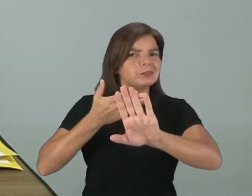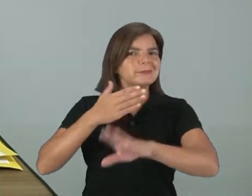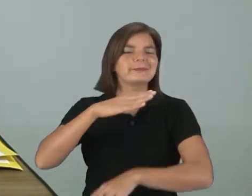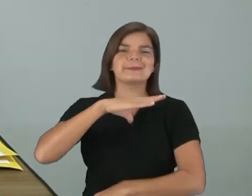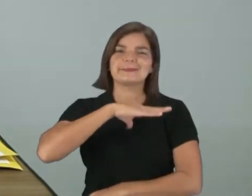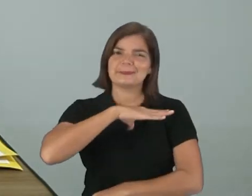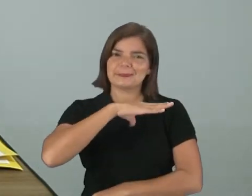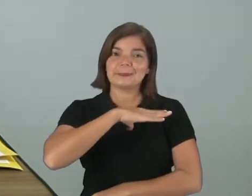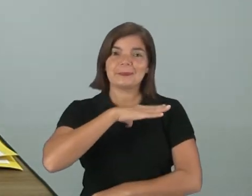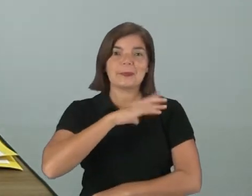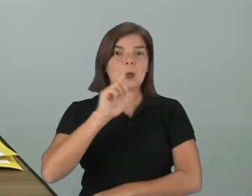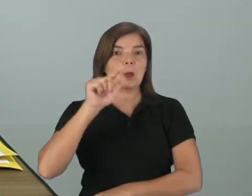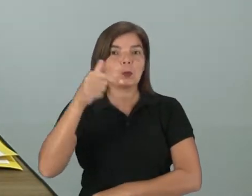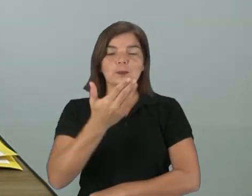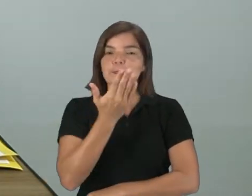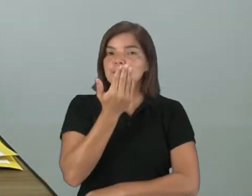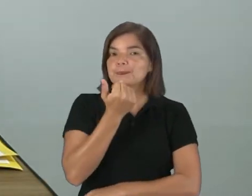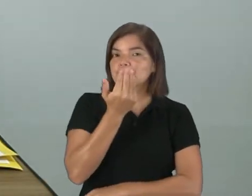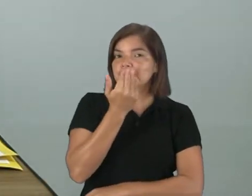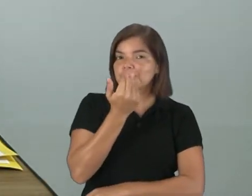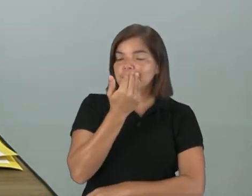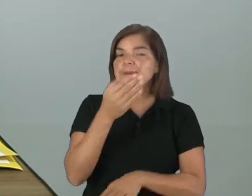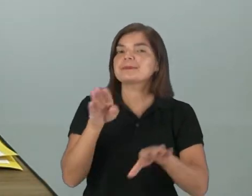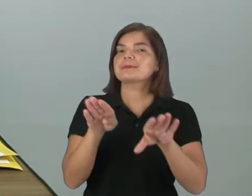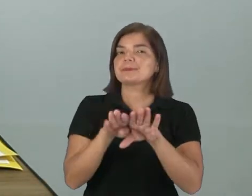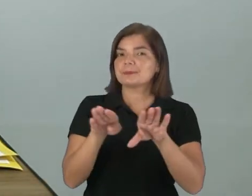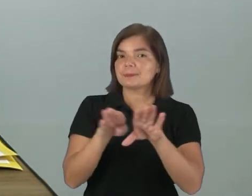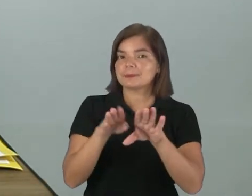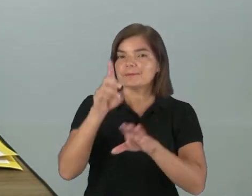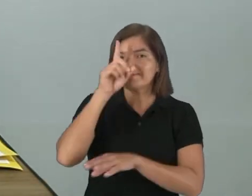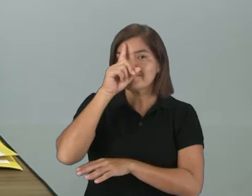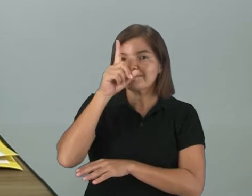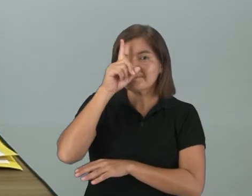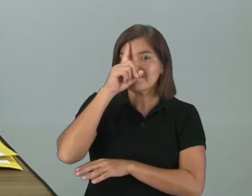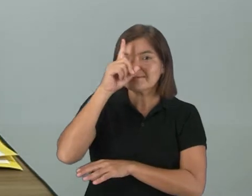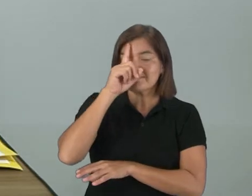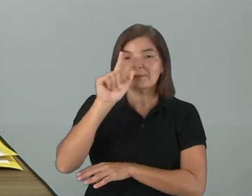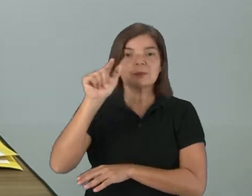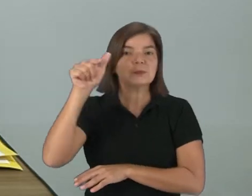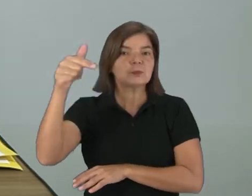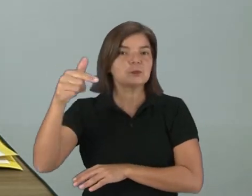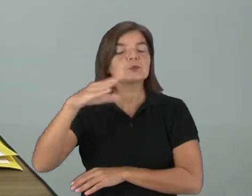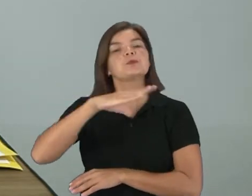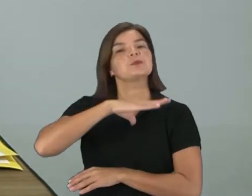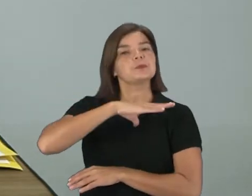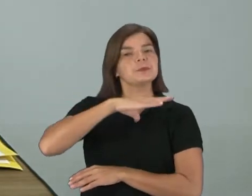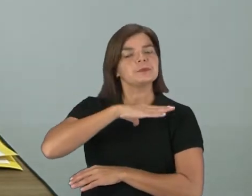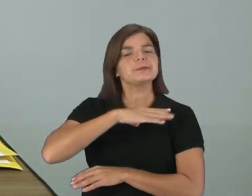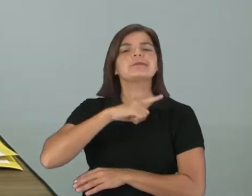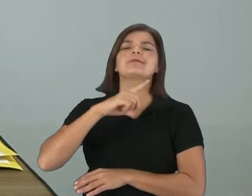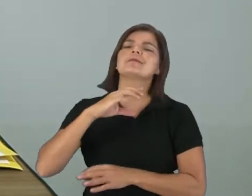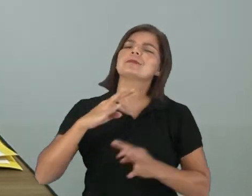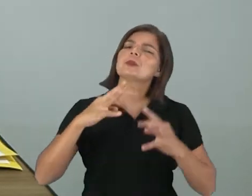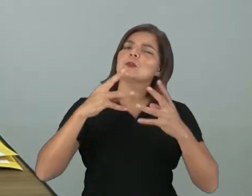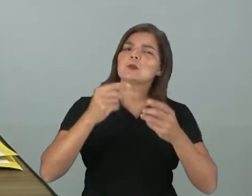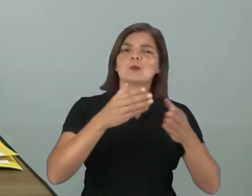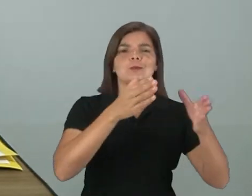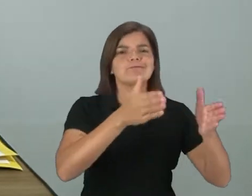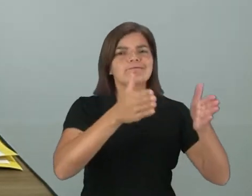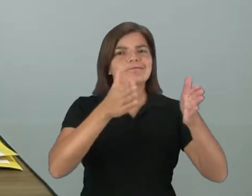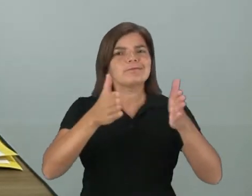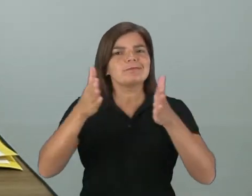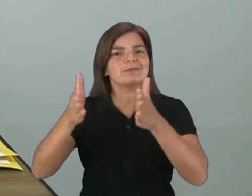cidade. Outros alimentos que consumimos também no nosso dia a dia vêm de outra cidade, então tem todo um percurso que